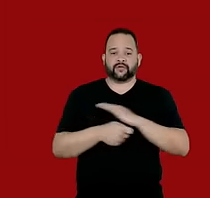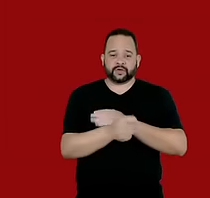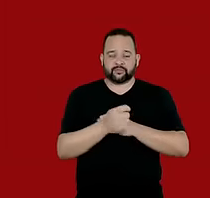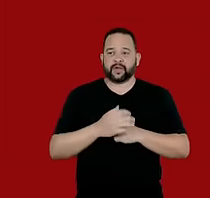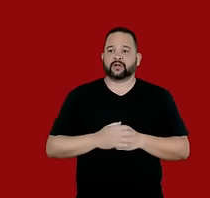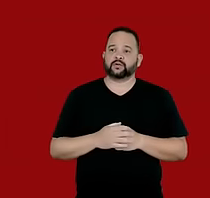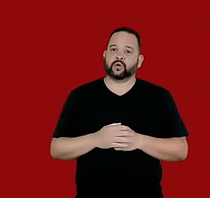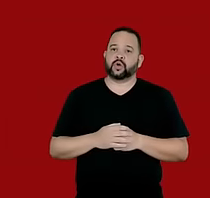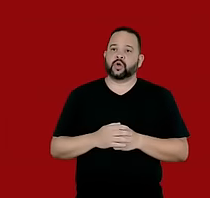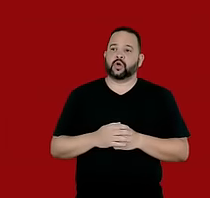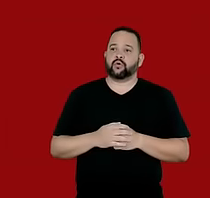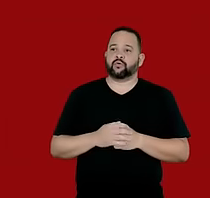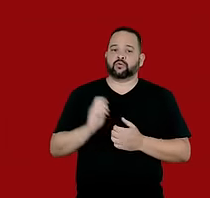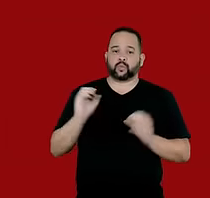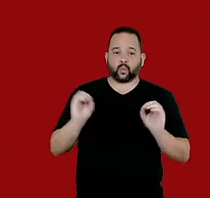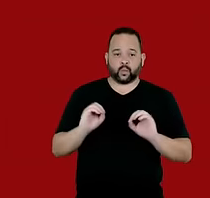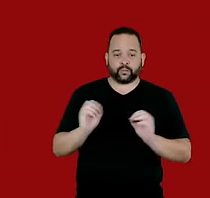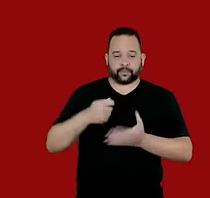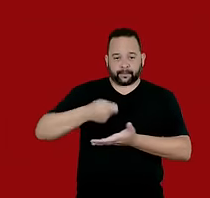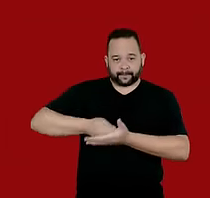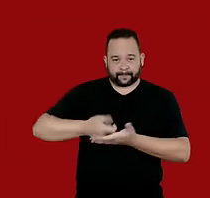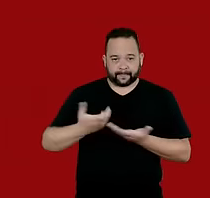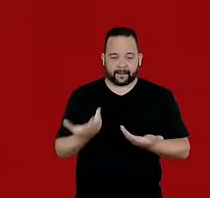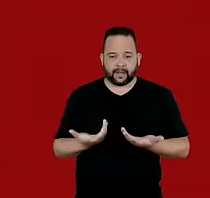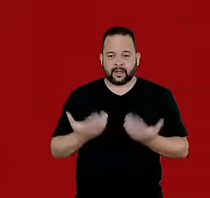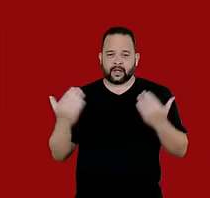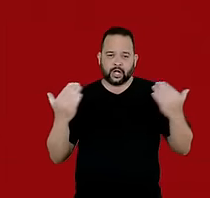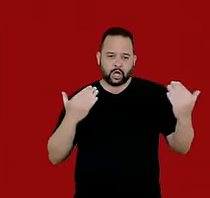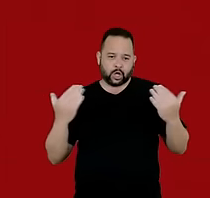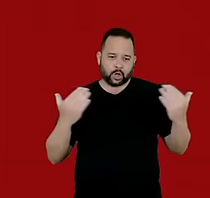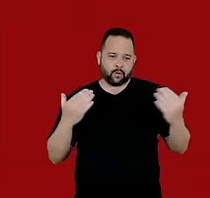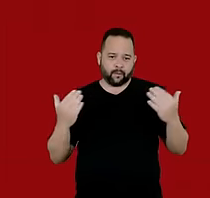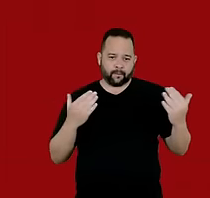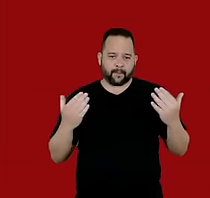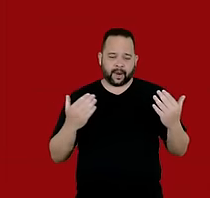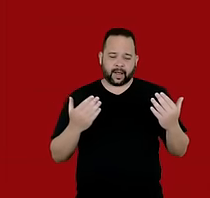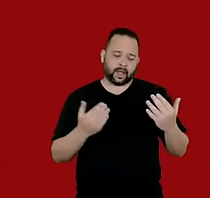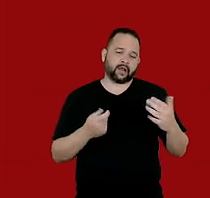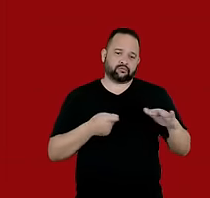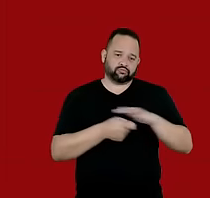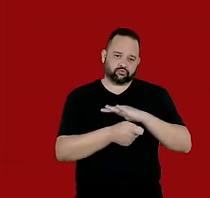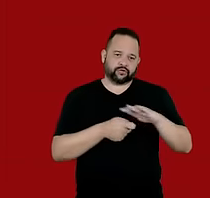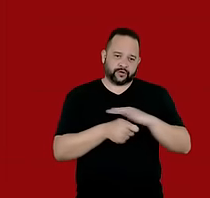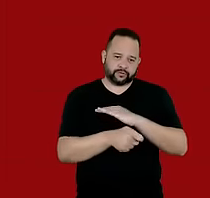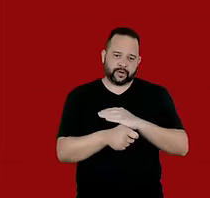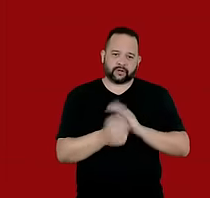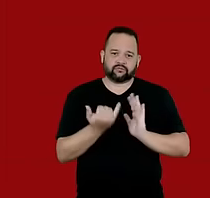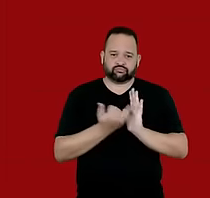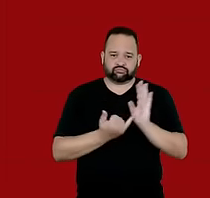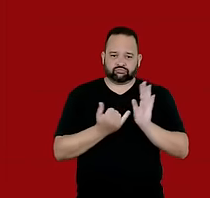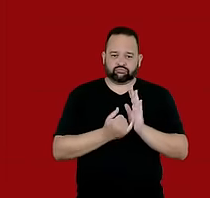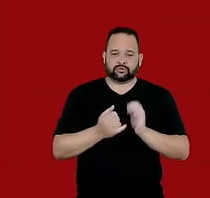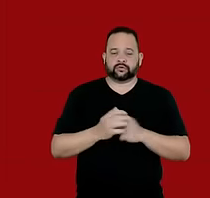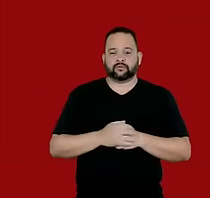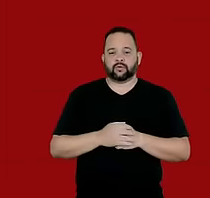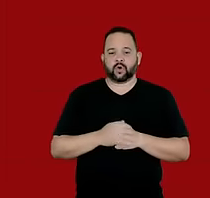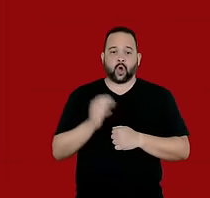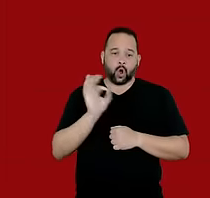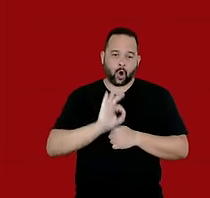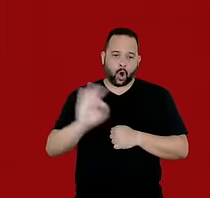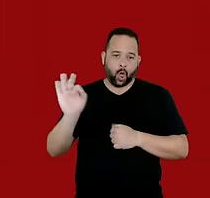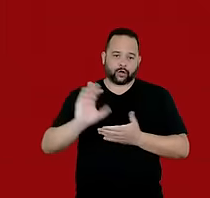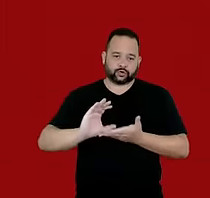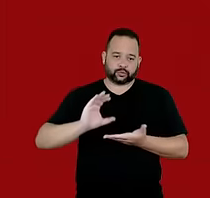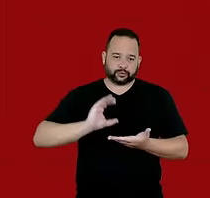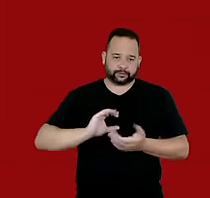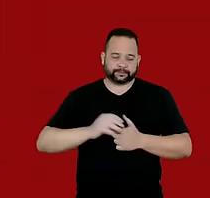Gross saap né para poder comparar com investimentos tributados é realmente fica uma rentabilidade excepcional então a gente é bastante animado e aqui